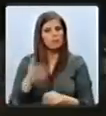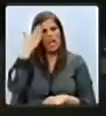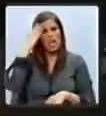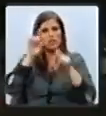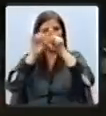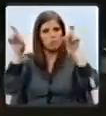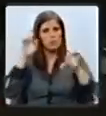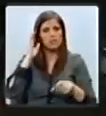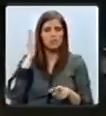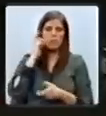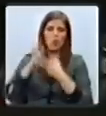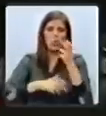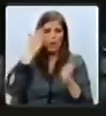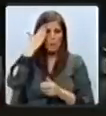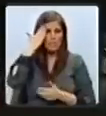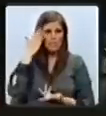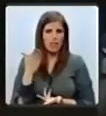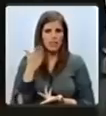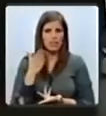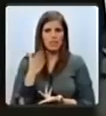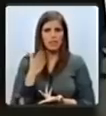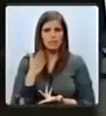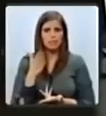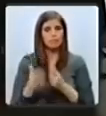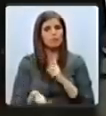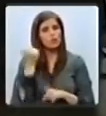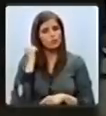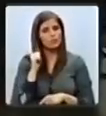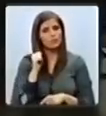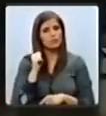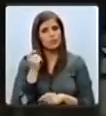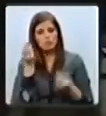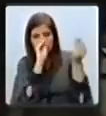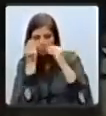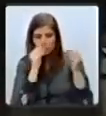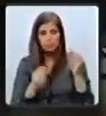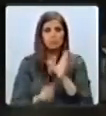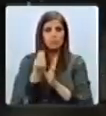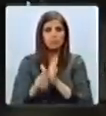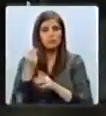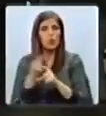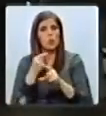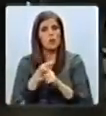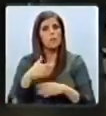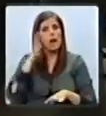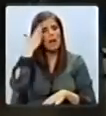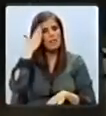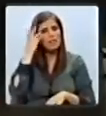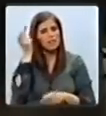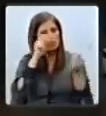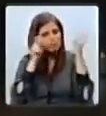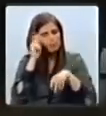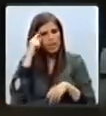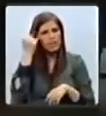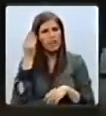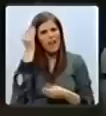só a capacidade de conseguir desenhar produto, mas a capacidade de ser criativo, de ser